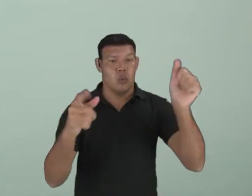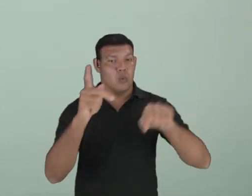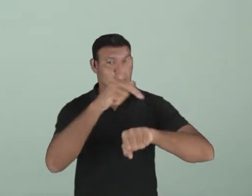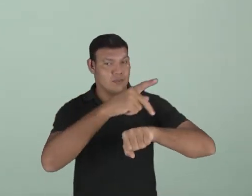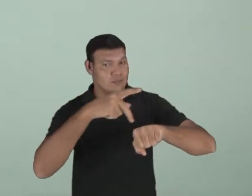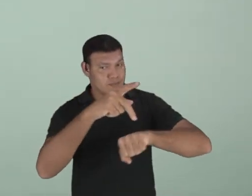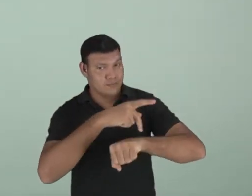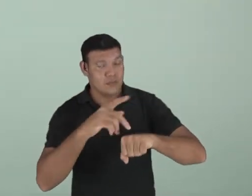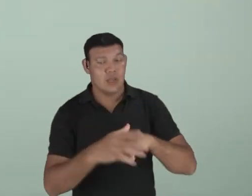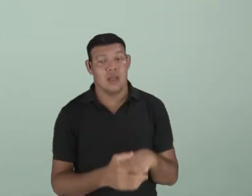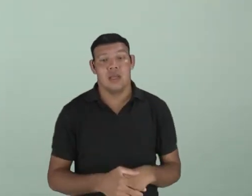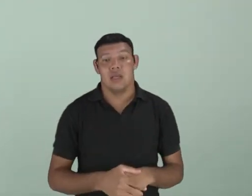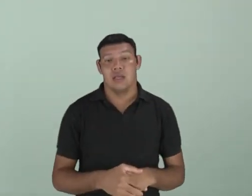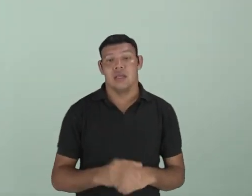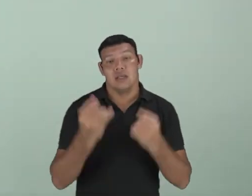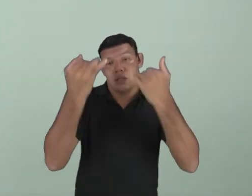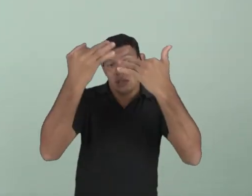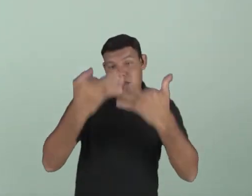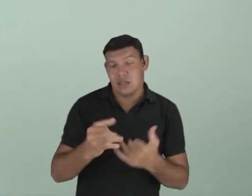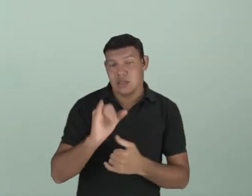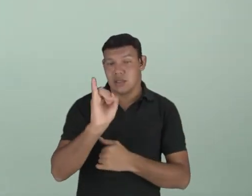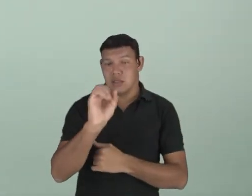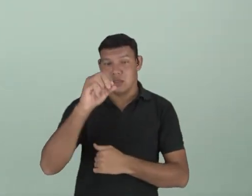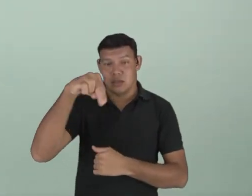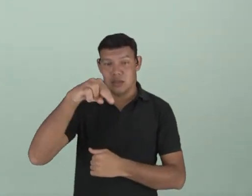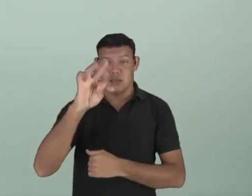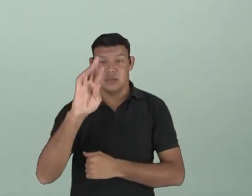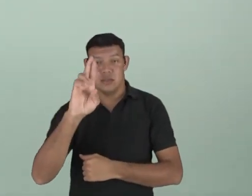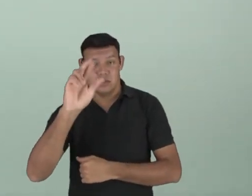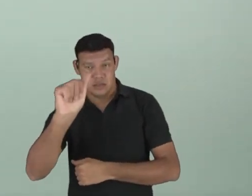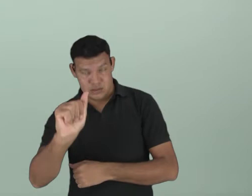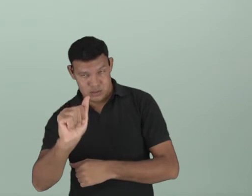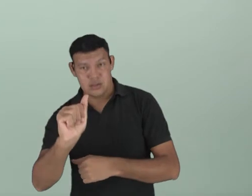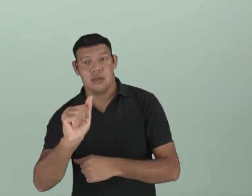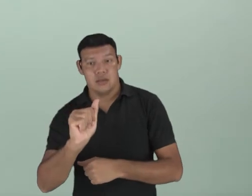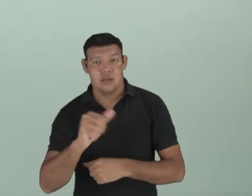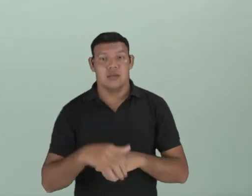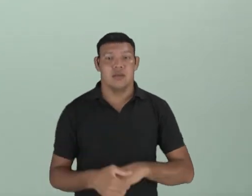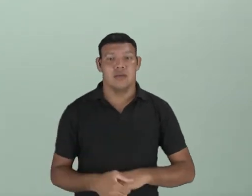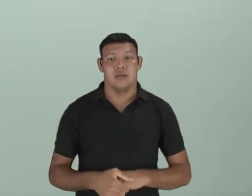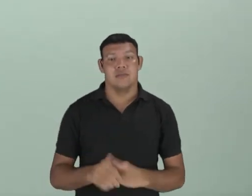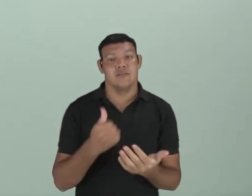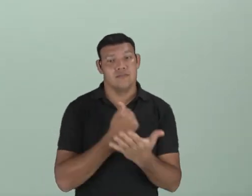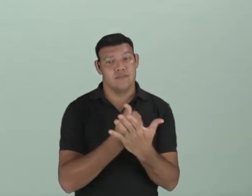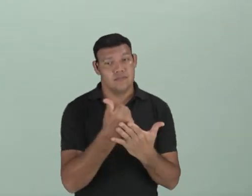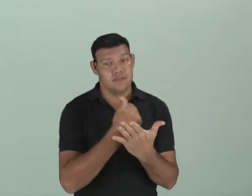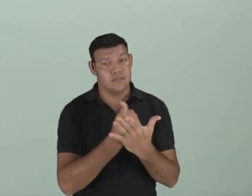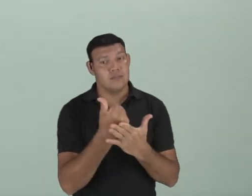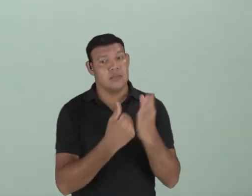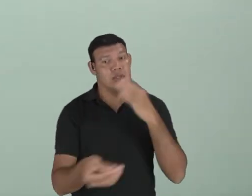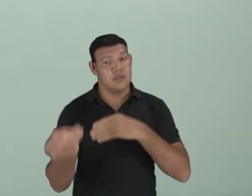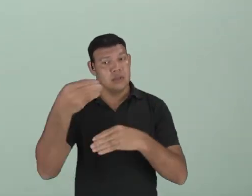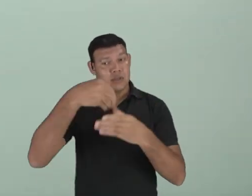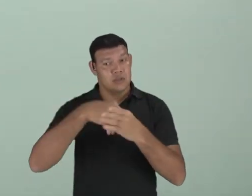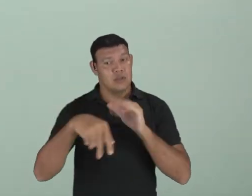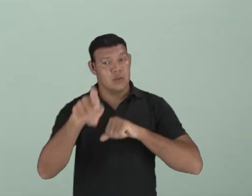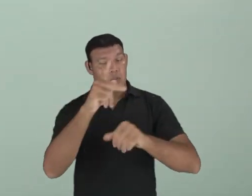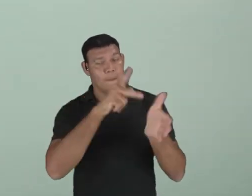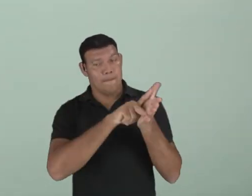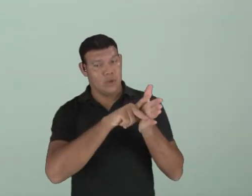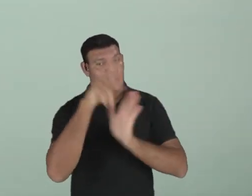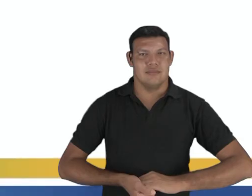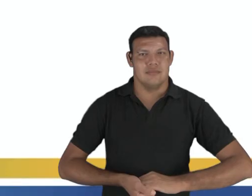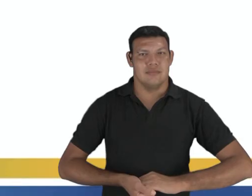países. Quando nós falamos de ações intranacionais, nós estamos falando de ações que acontecem dentro do nosso